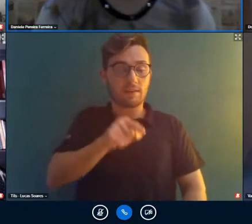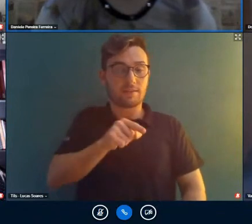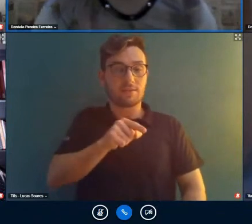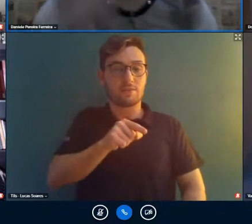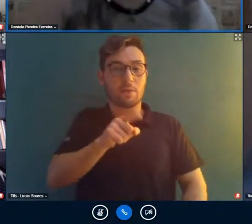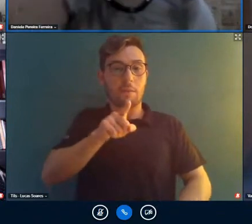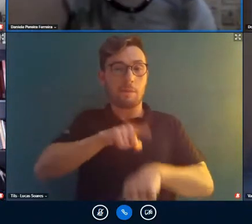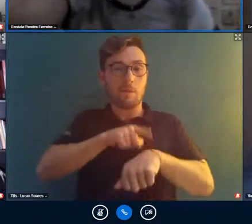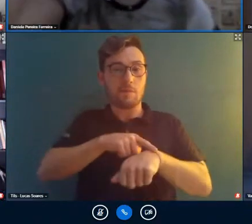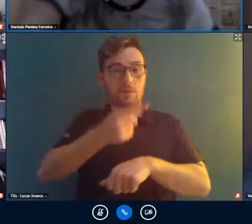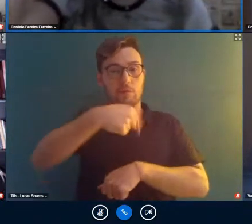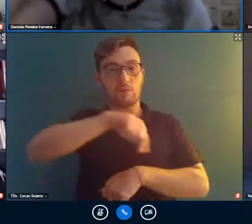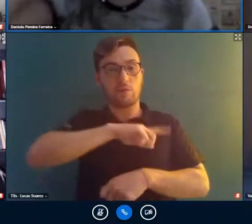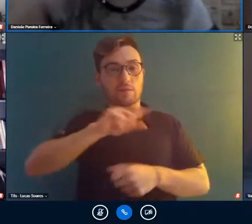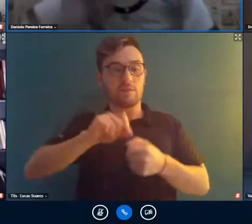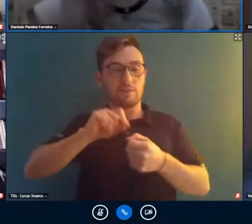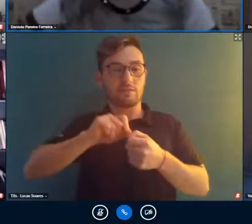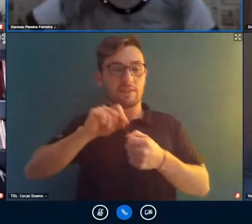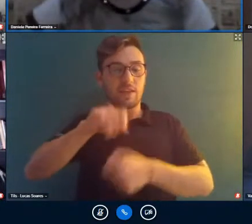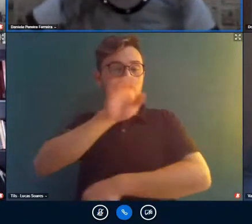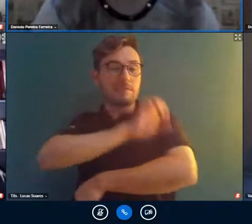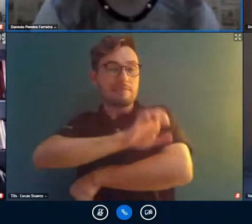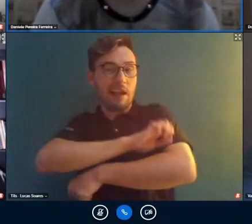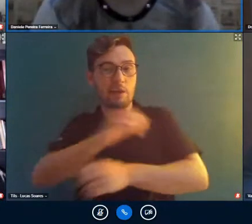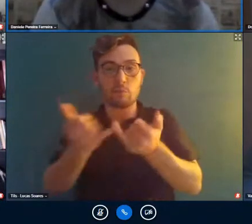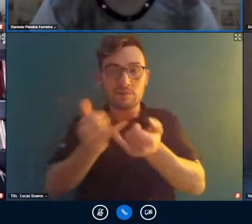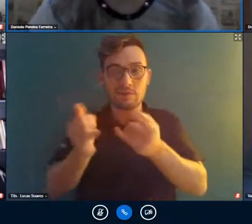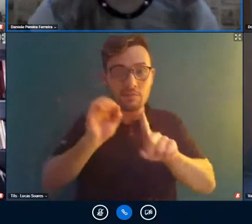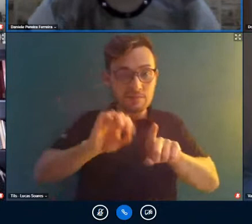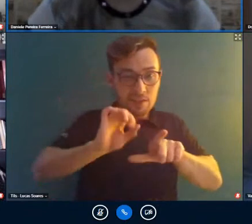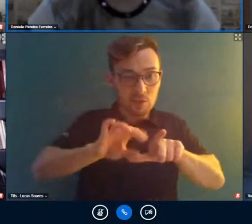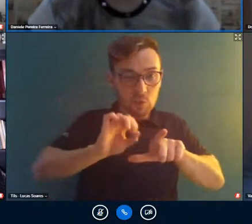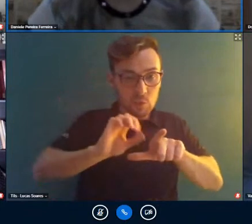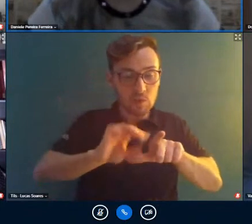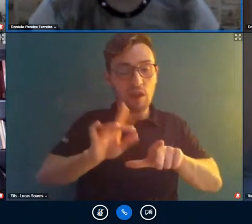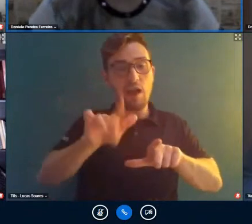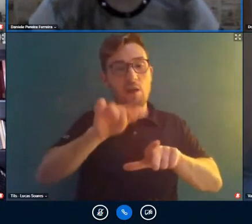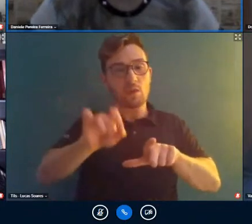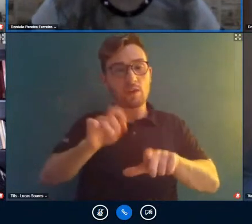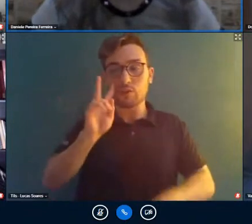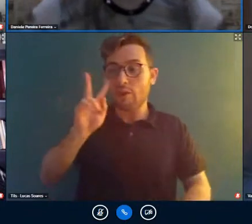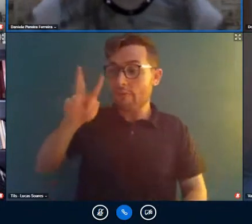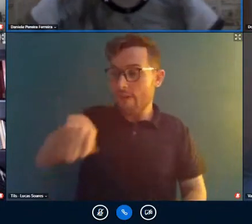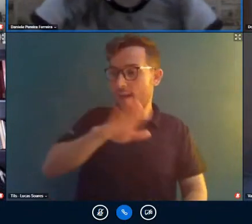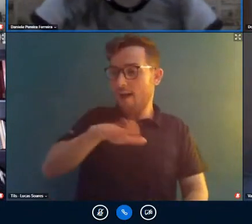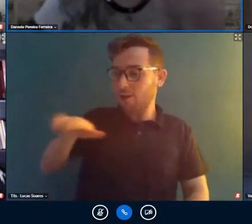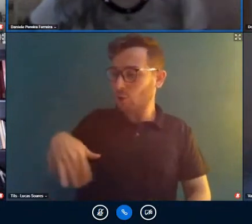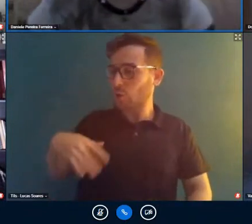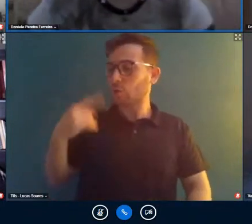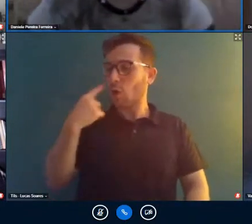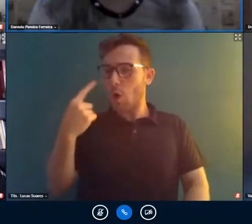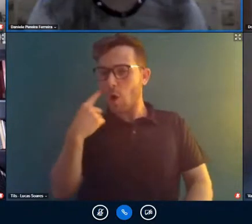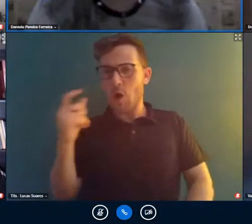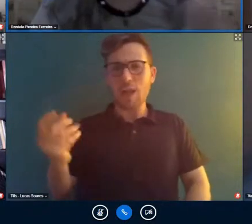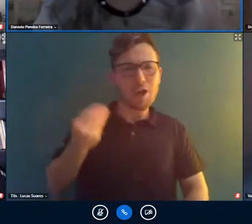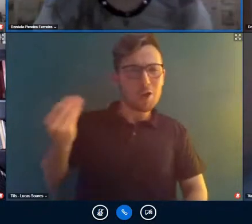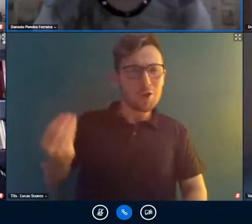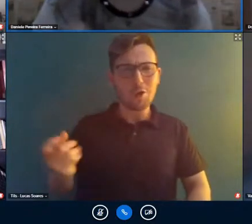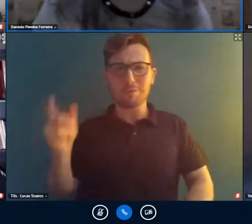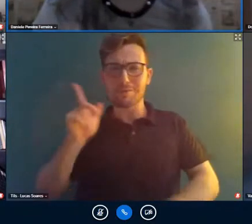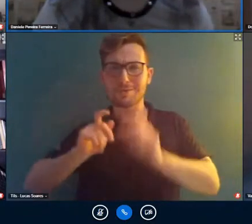faz os estágios, na licenciatura, por exemplo, a gente está lá acostumada a ver os nossos alunos, né? Enxergar as reações